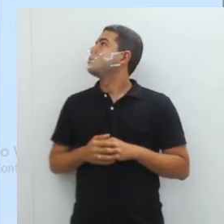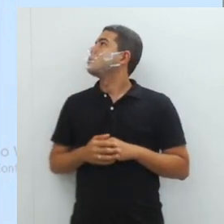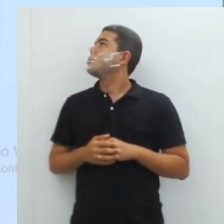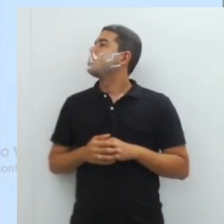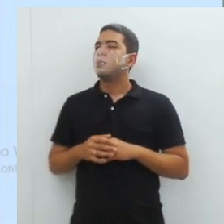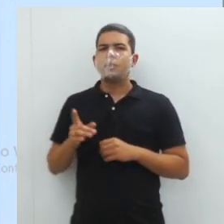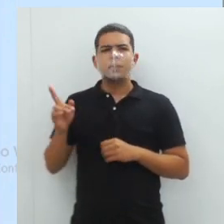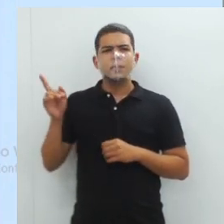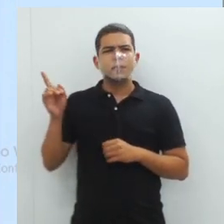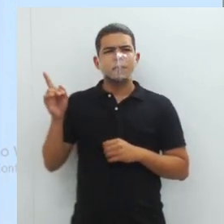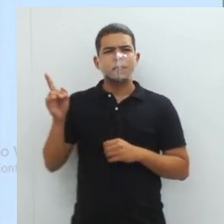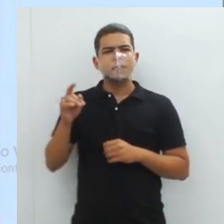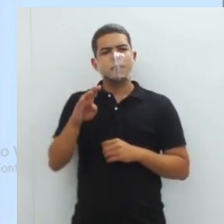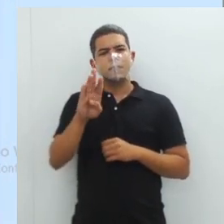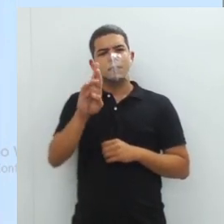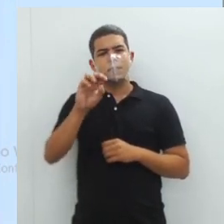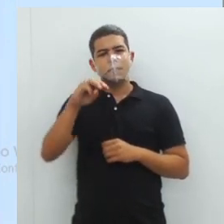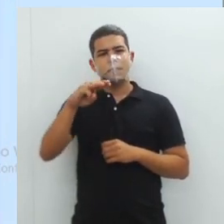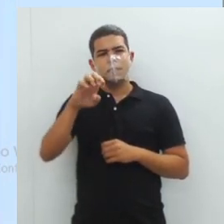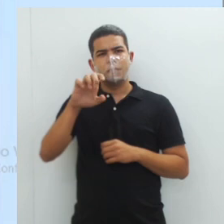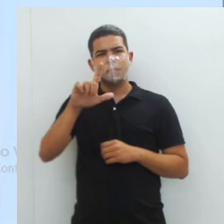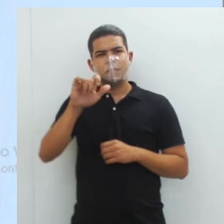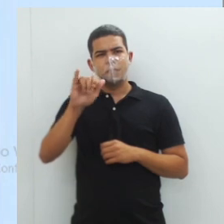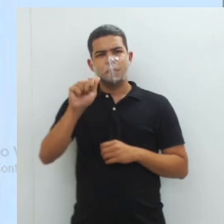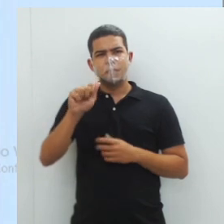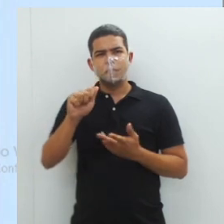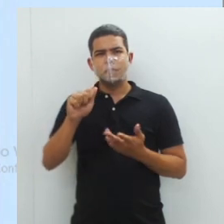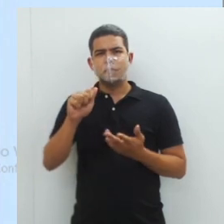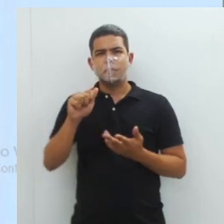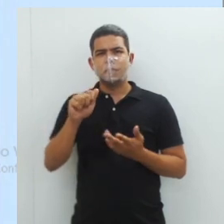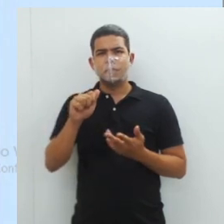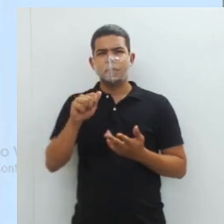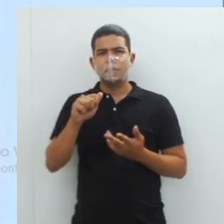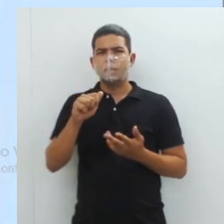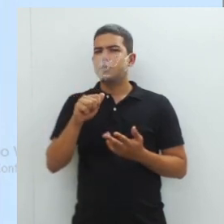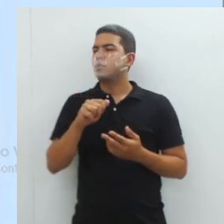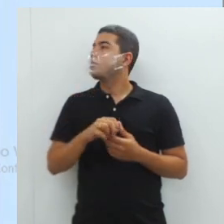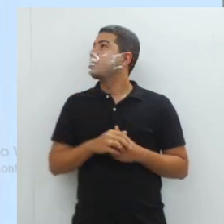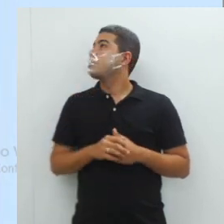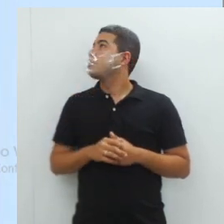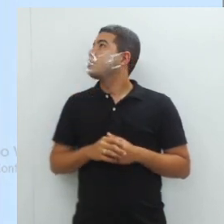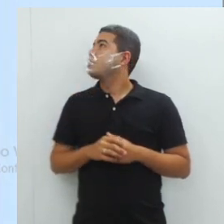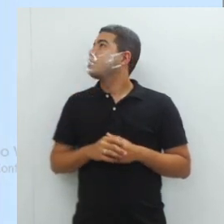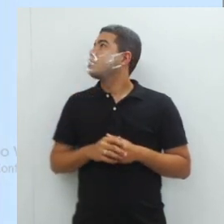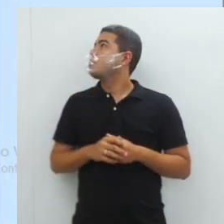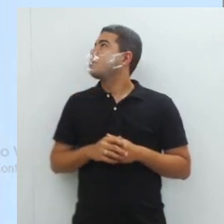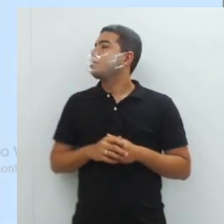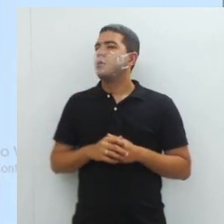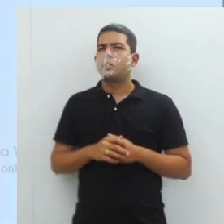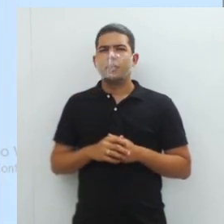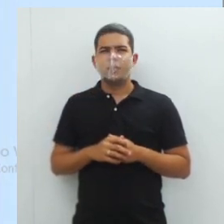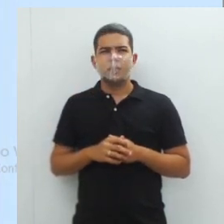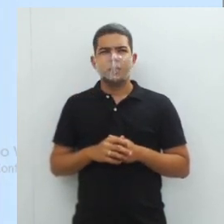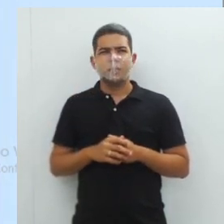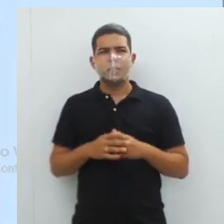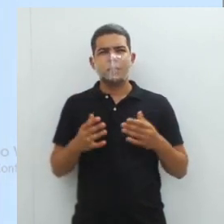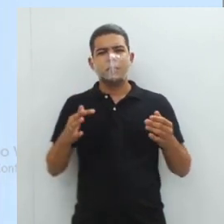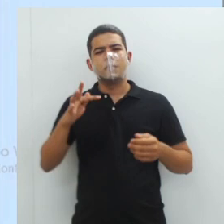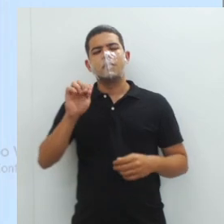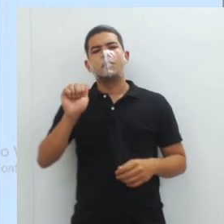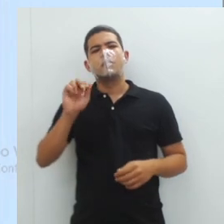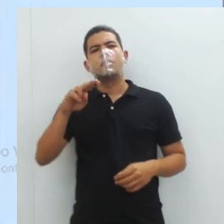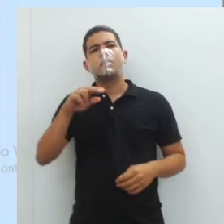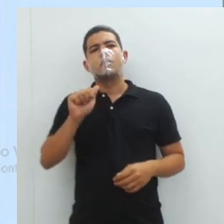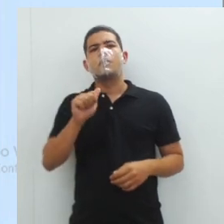um exemplo de bromélia do caso da macambira, uma espécie de maracujá do mar. E já a fauna que é composta